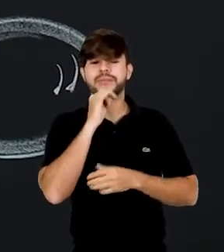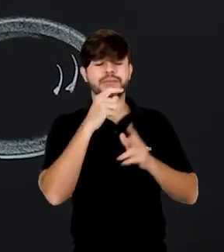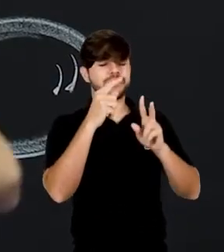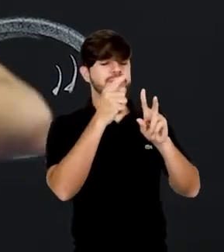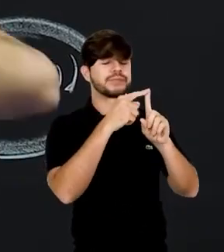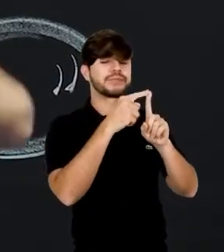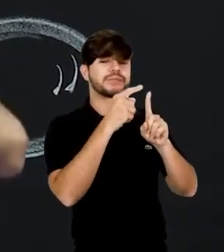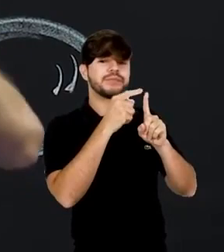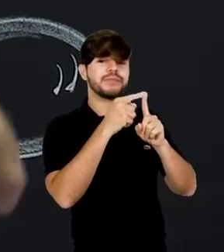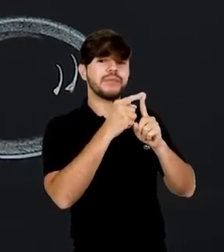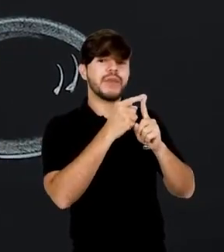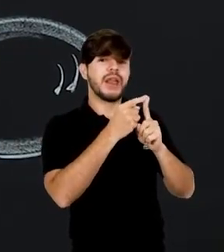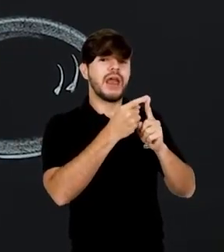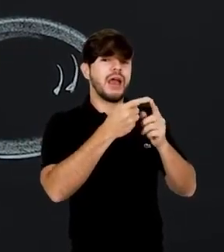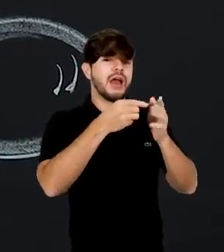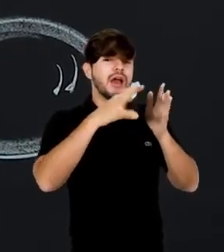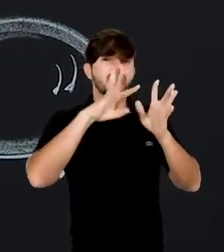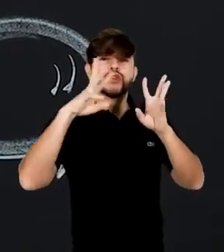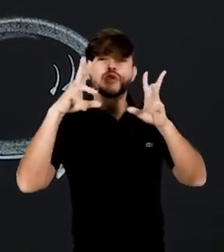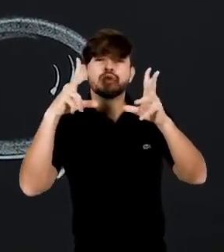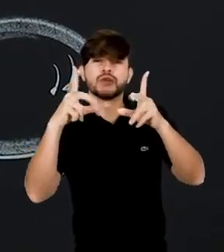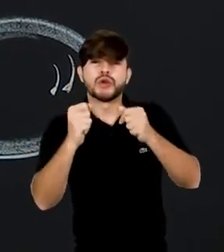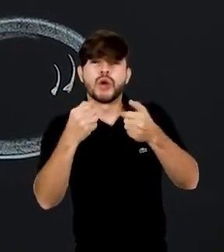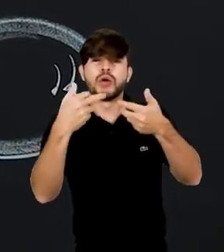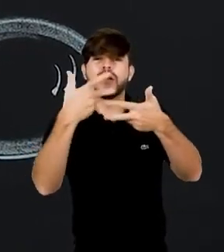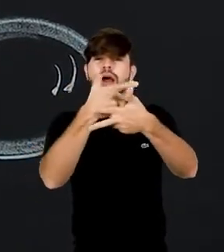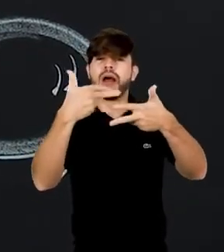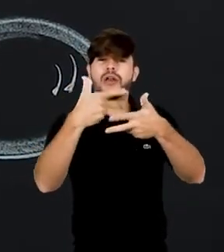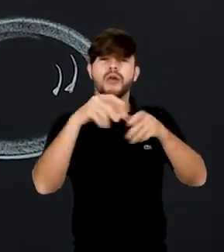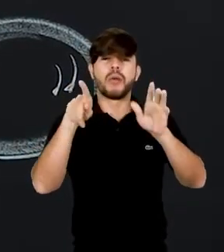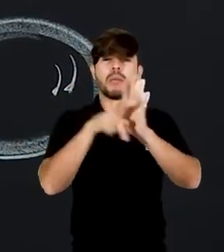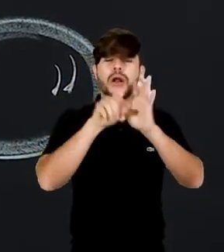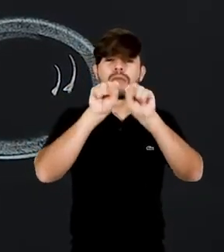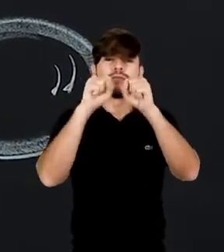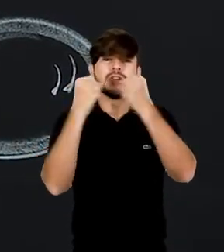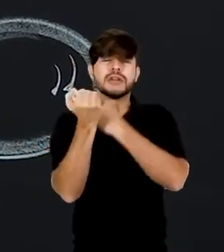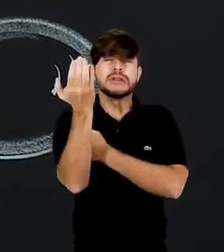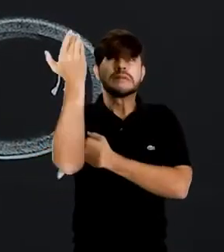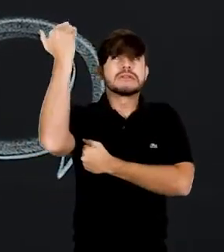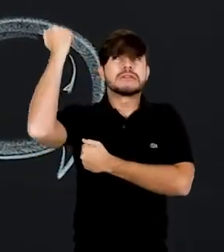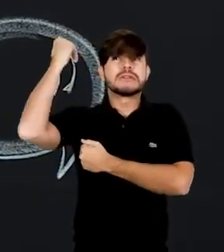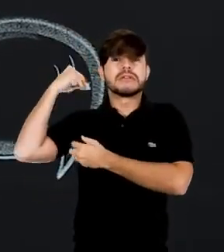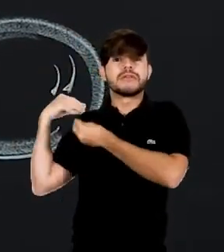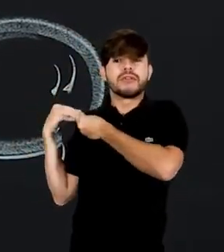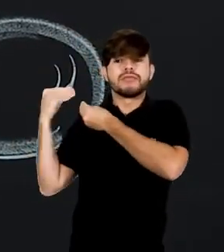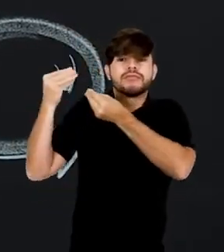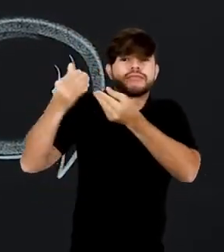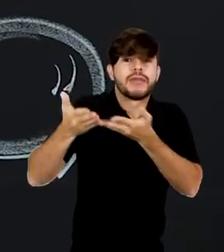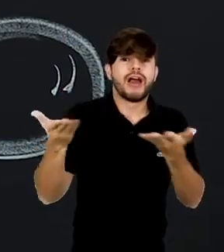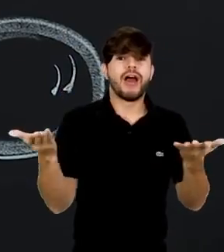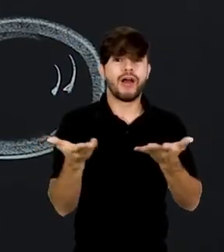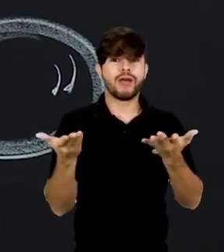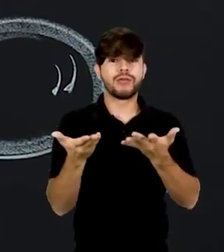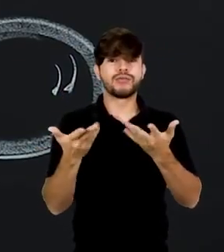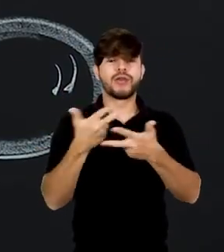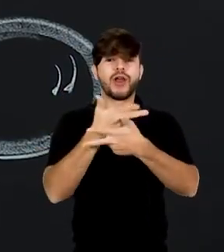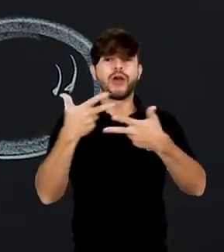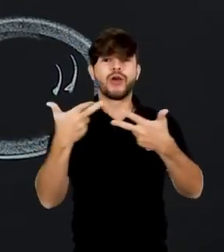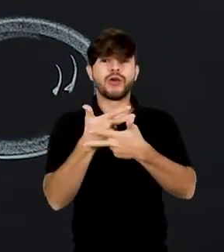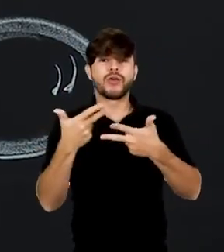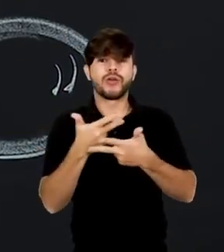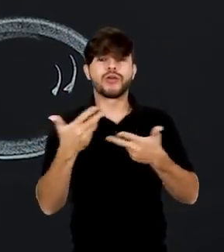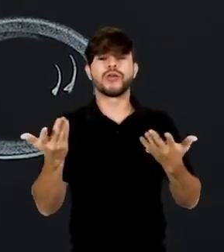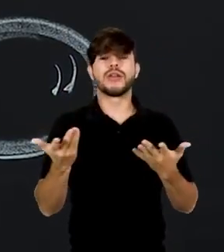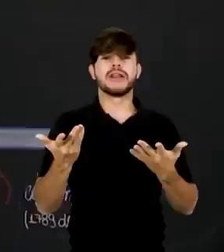documentos históricos são todos os vestígios que sociedades de outras épocas deixaram para nós. Coisas que sobraram de outros